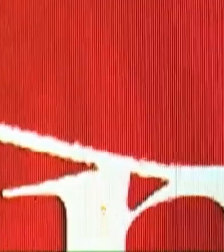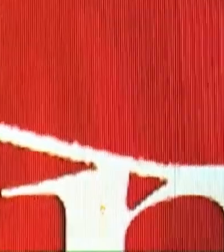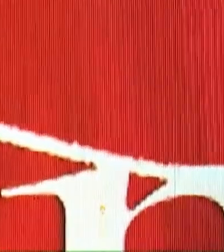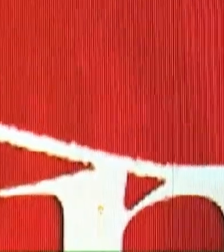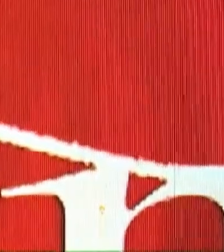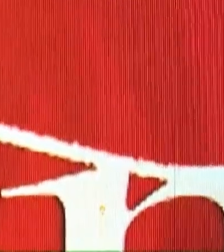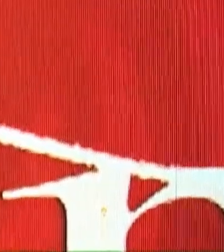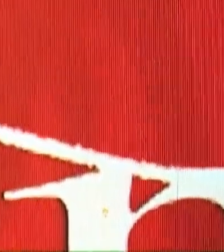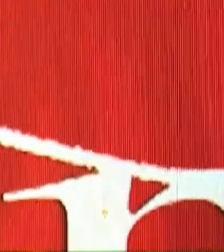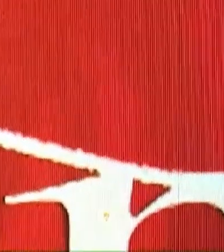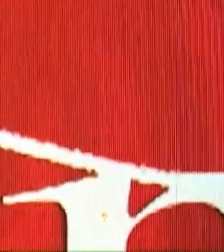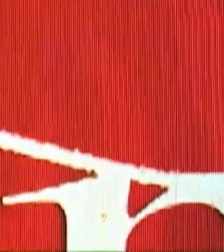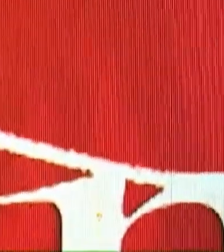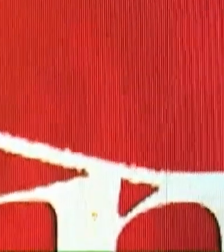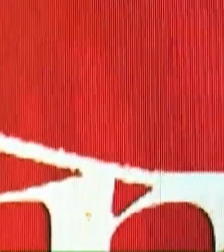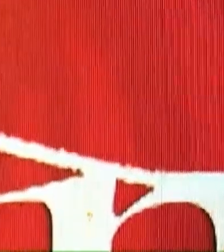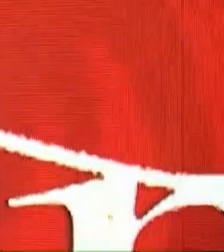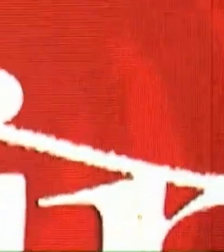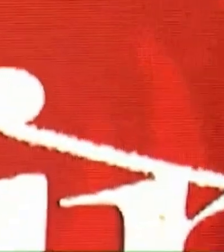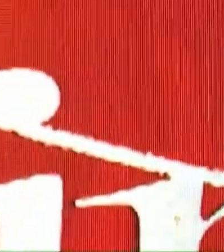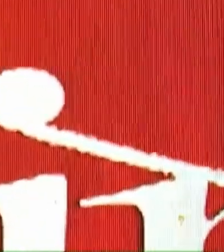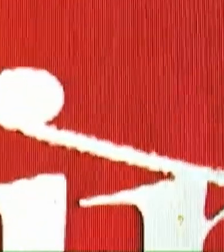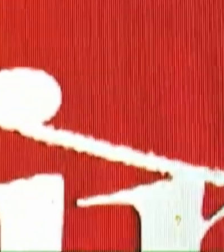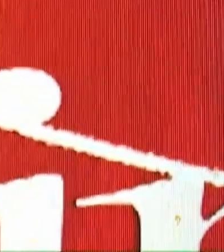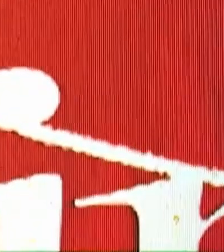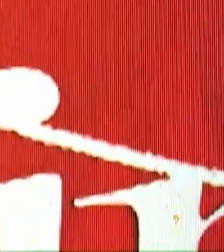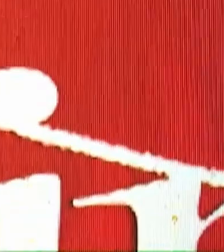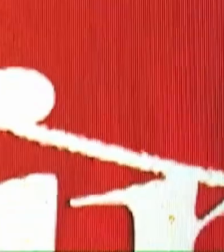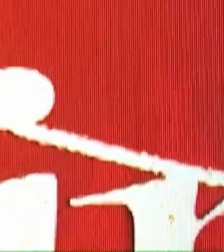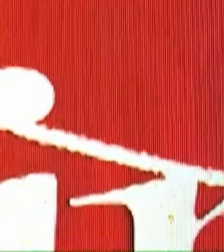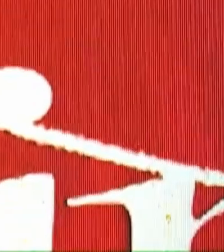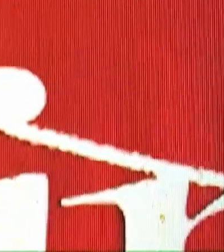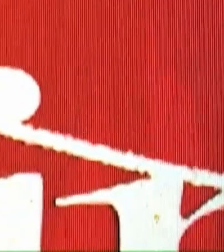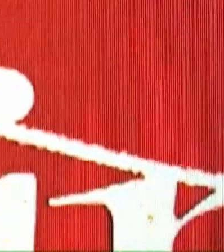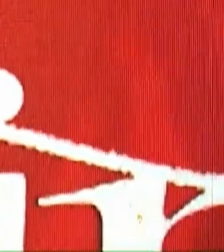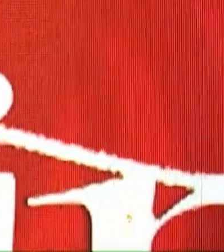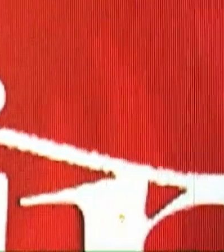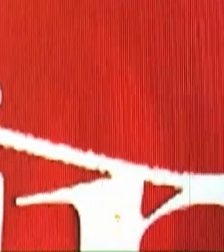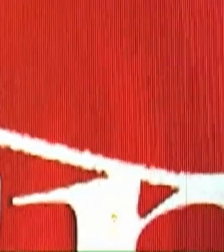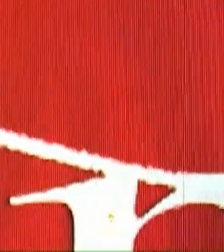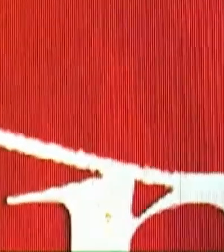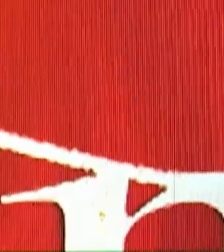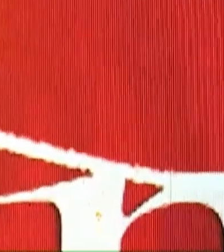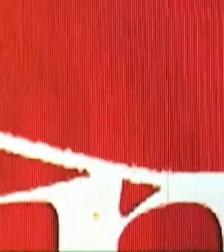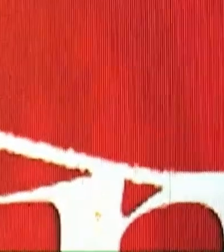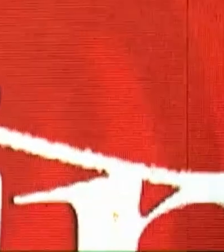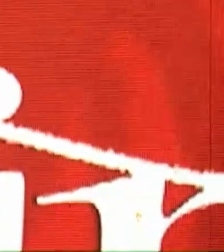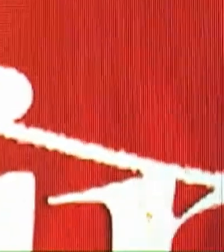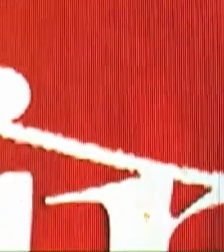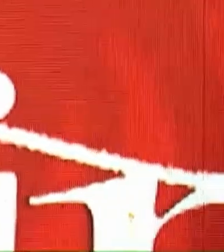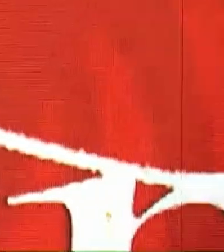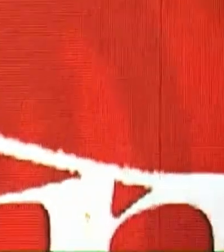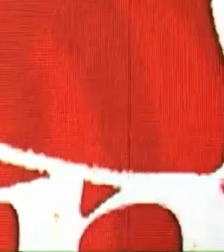Nós temos uma oferta também para colocar diante do Senhor. Eu queria chamar aqui o casal Jacques e Núbia, pais do Dom